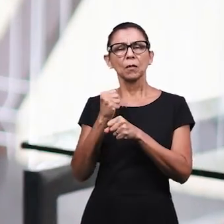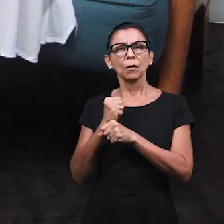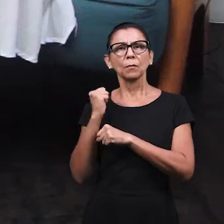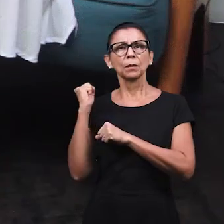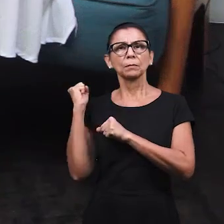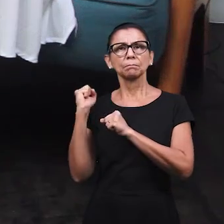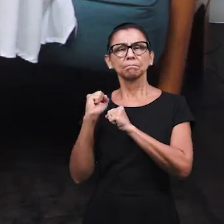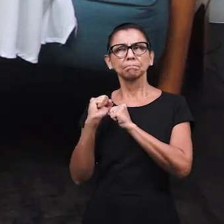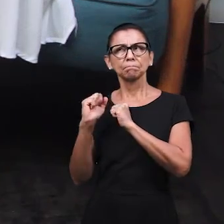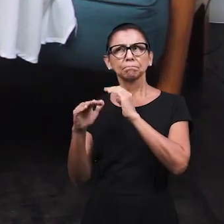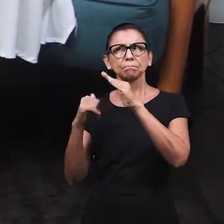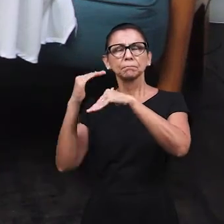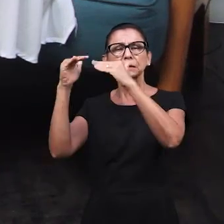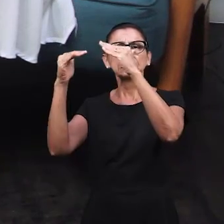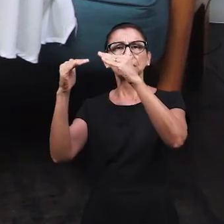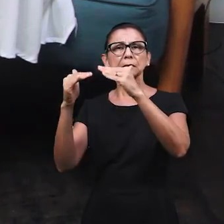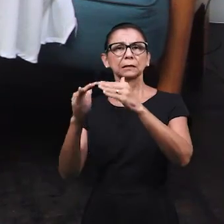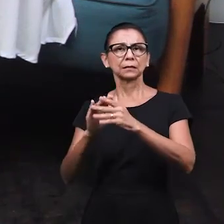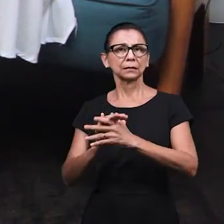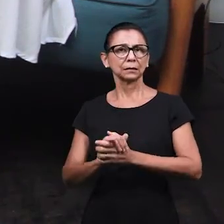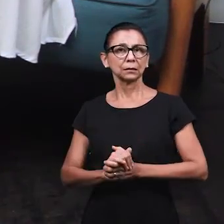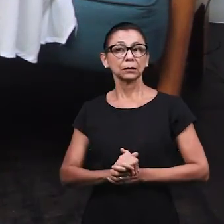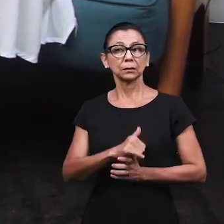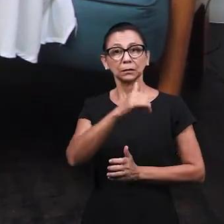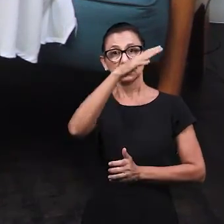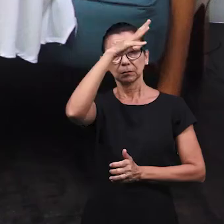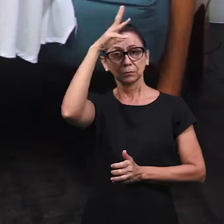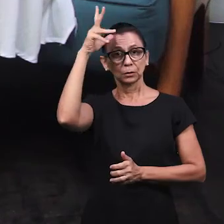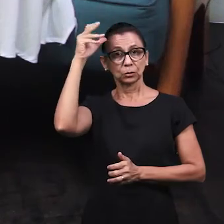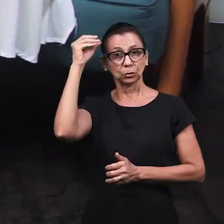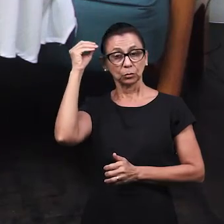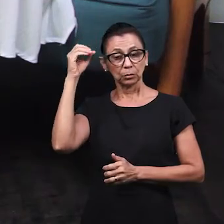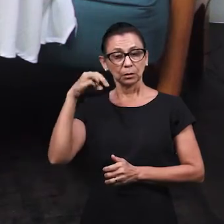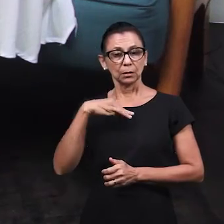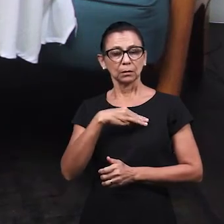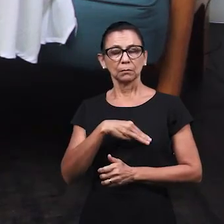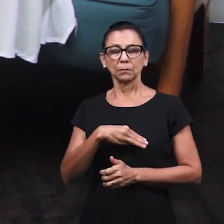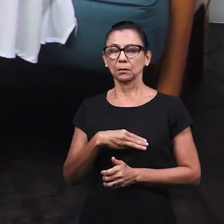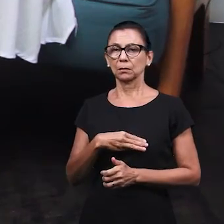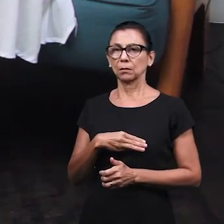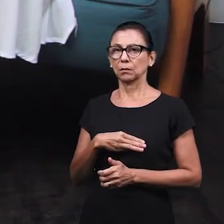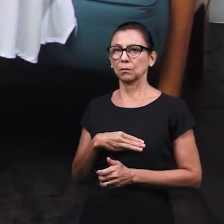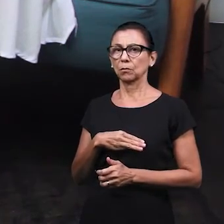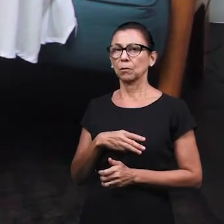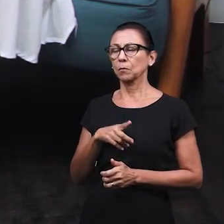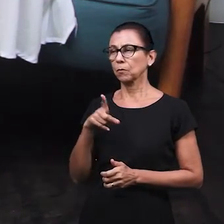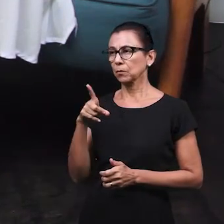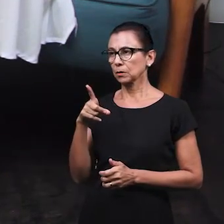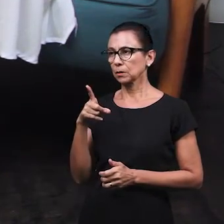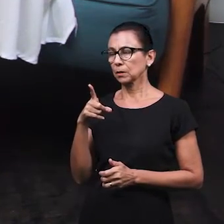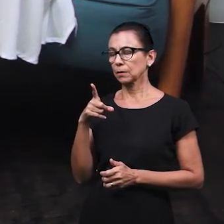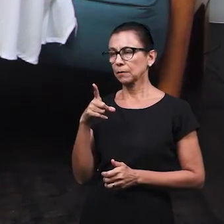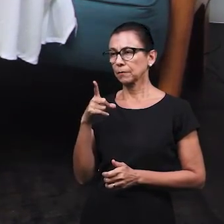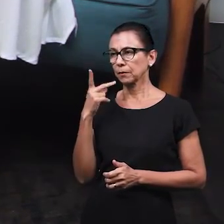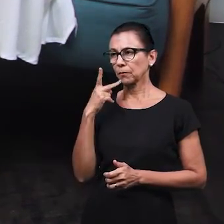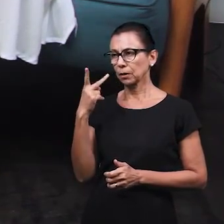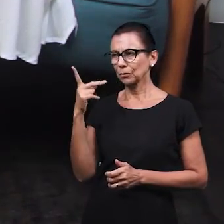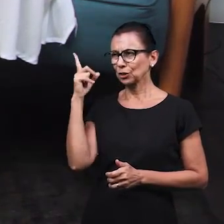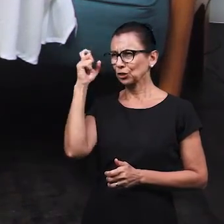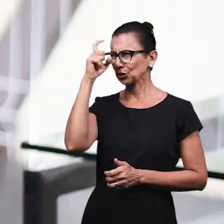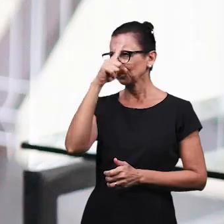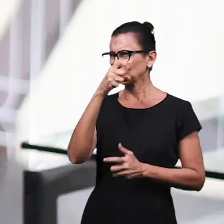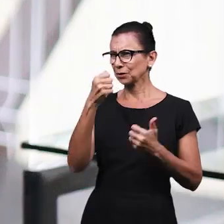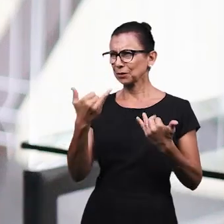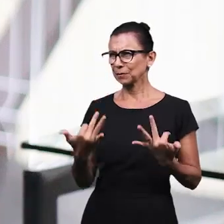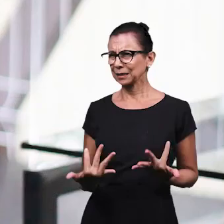vida. Participar da Missão Amazônia foi algo que, como o senhor mesmo disse, é difícil de explicar.